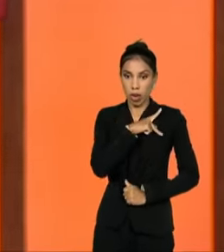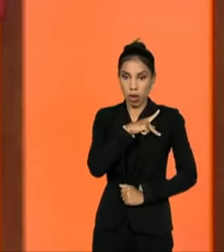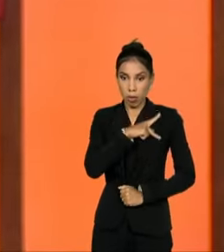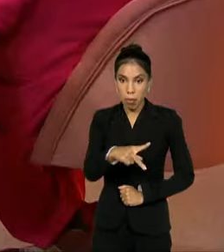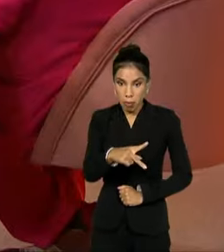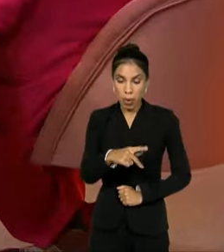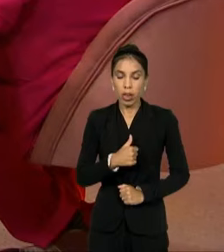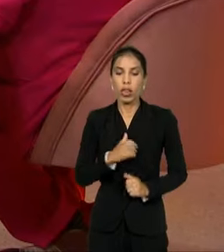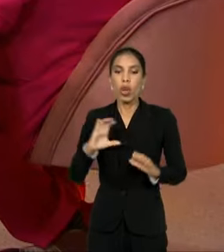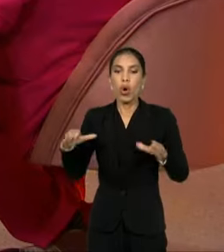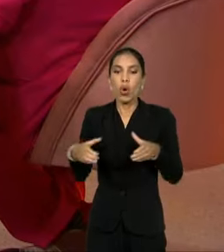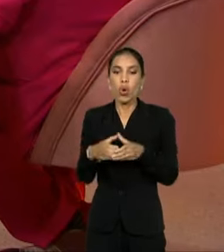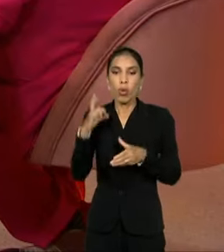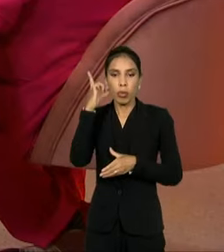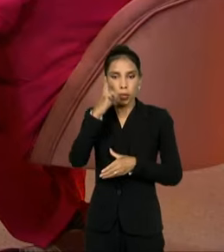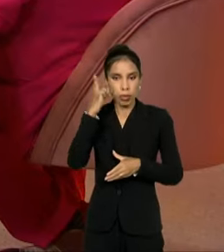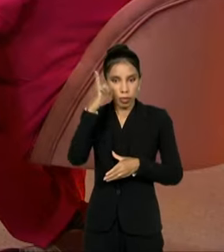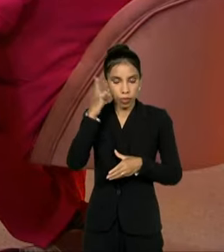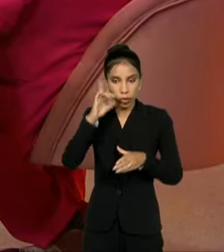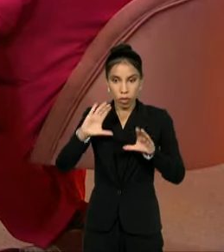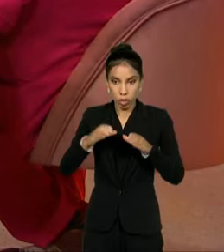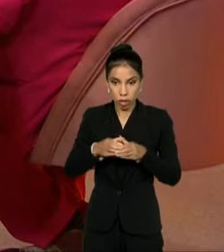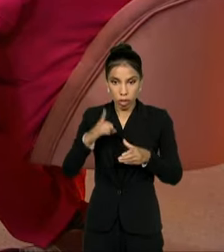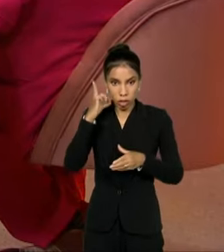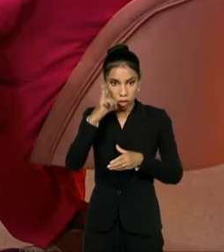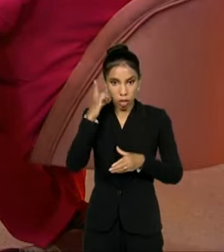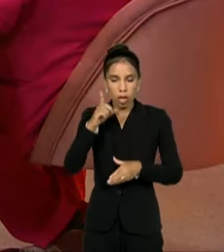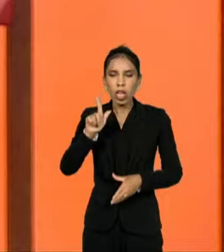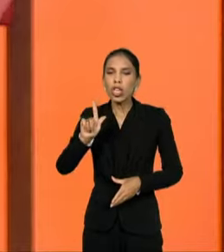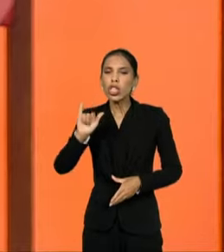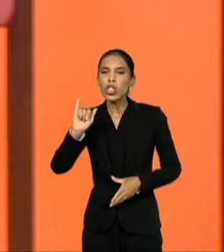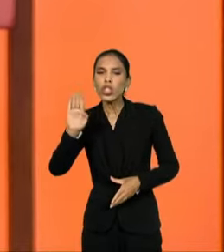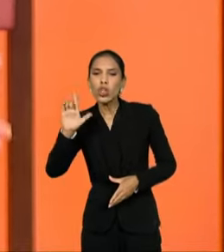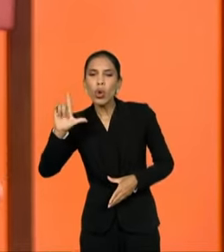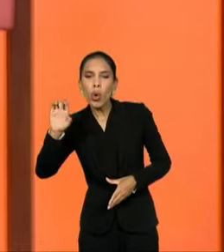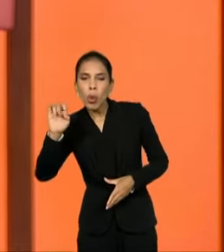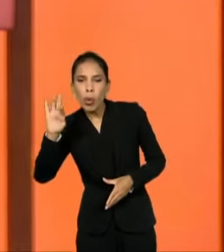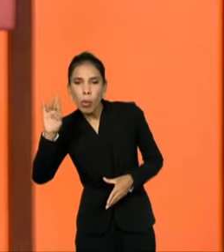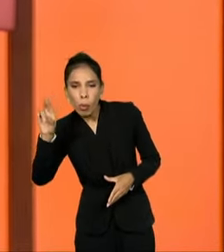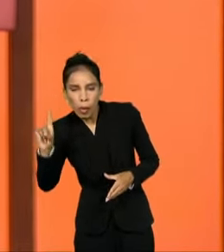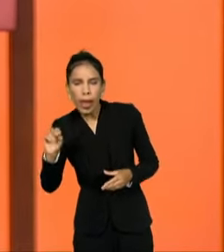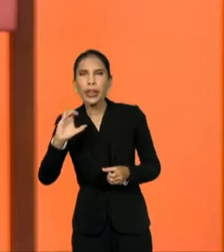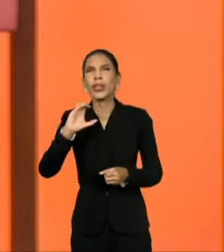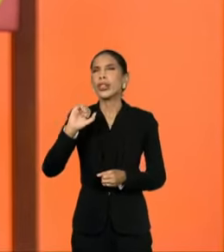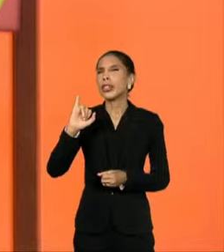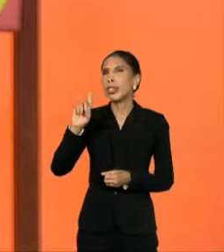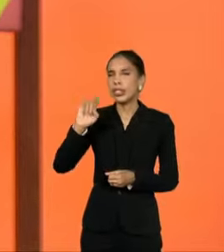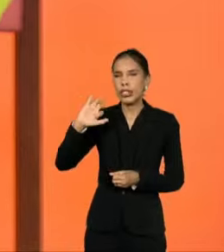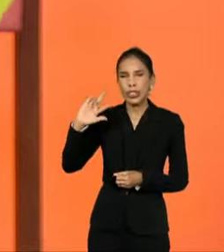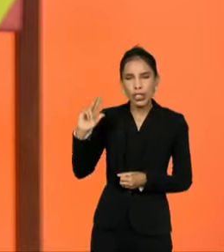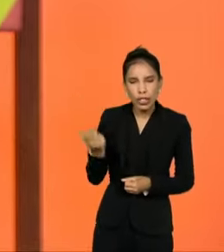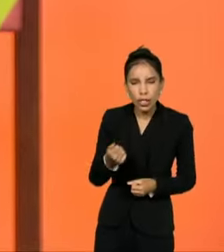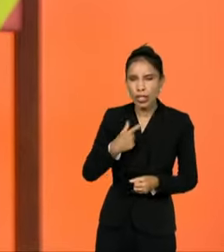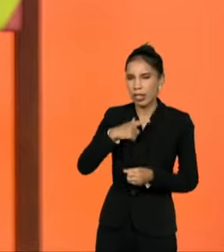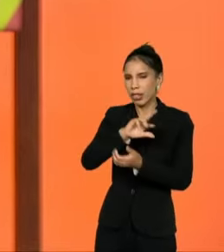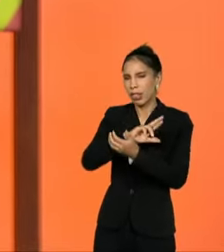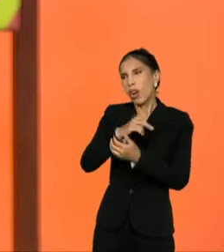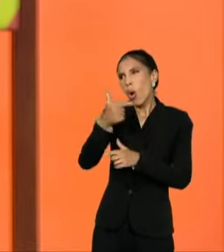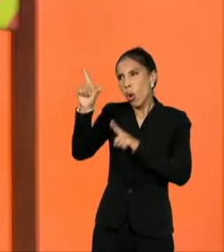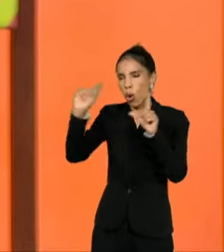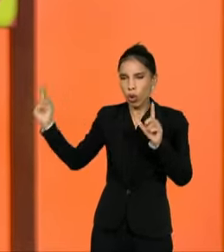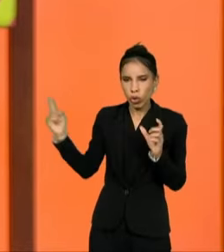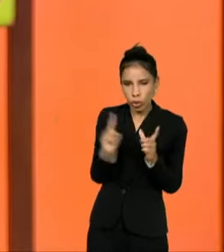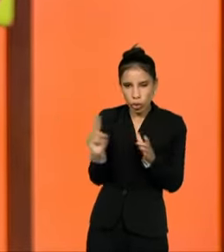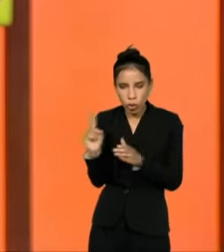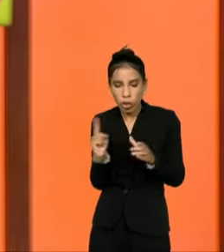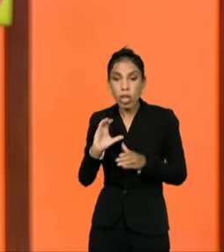monta um grupo de deputados, que tinha um bom grupo de deputados, estava o Gilberto Palmares, né? A Cidinha Campos, tinha outros deputados que vêm compor a CPI, a